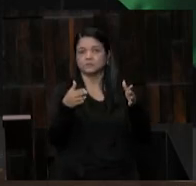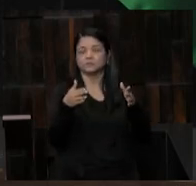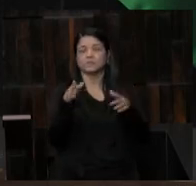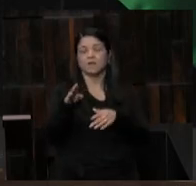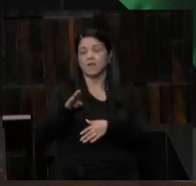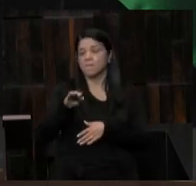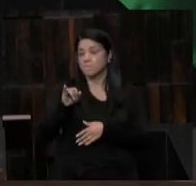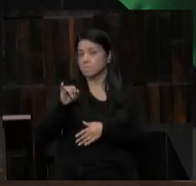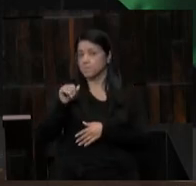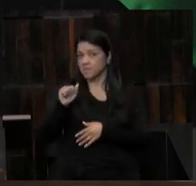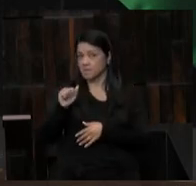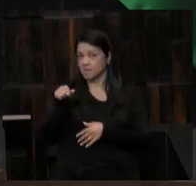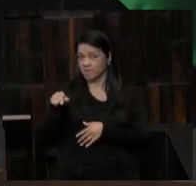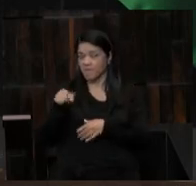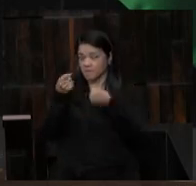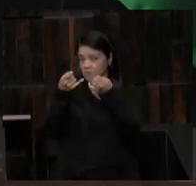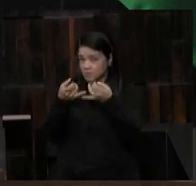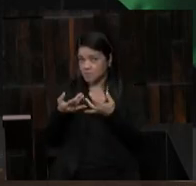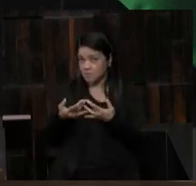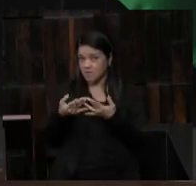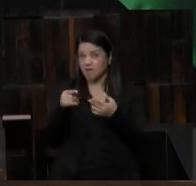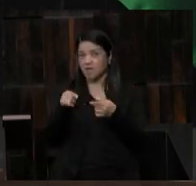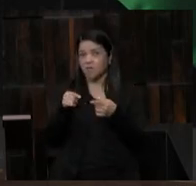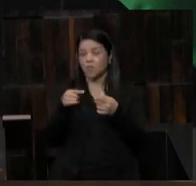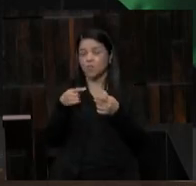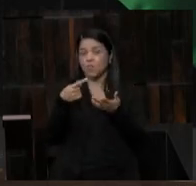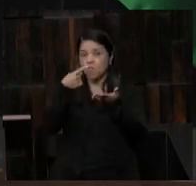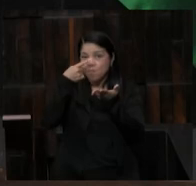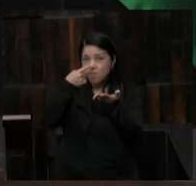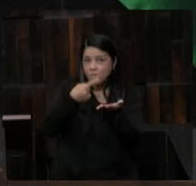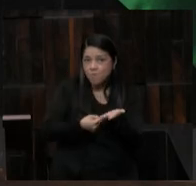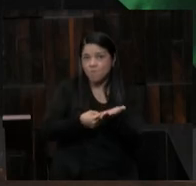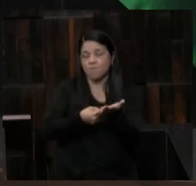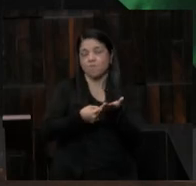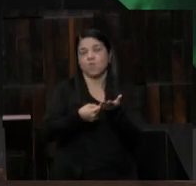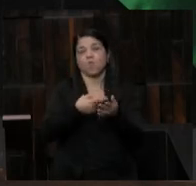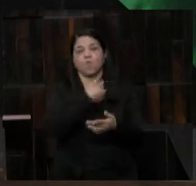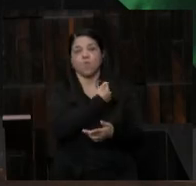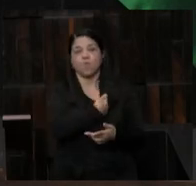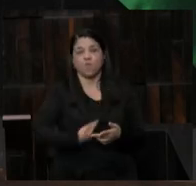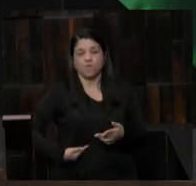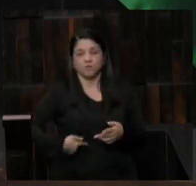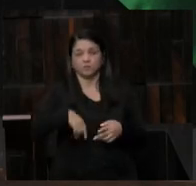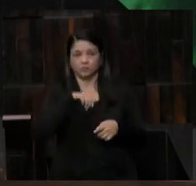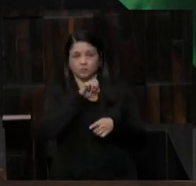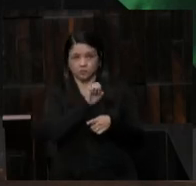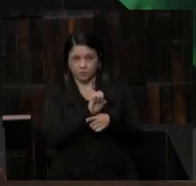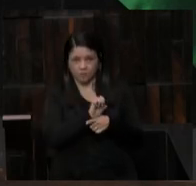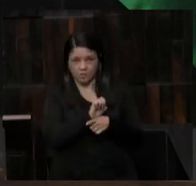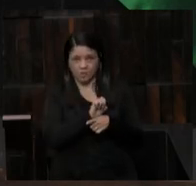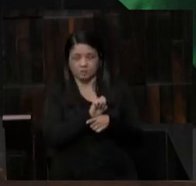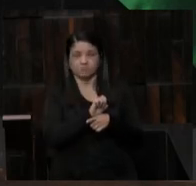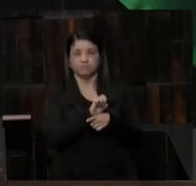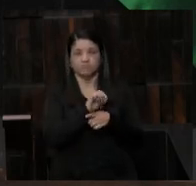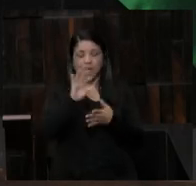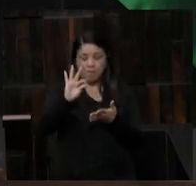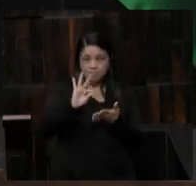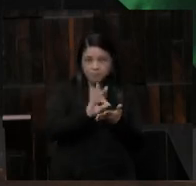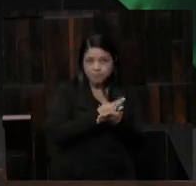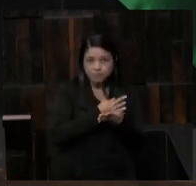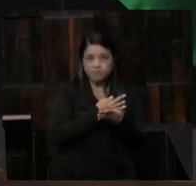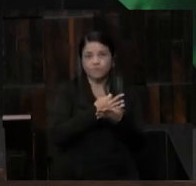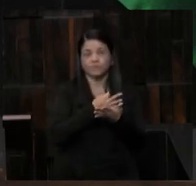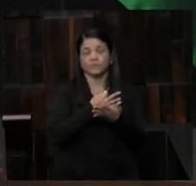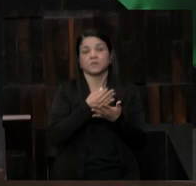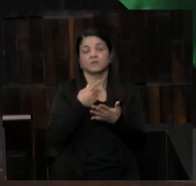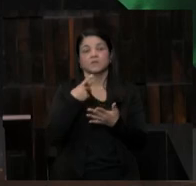falar, Bia, de um pacto hoje que o governo do estado assinou, com os cuidados da pessoa, de